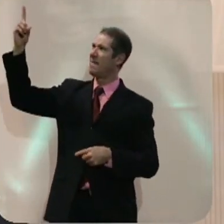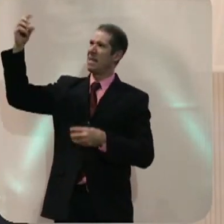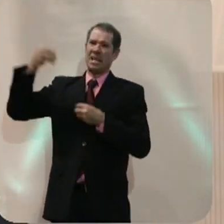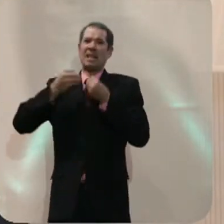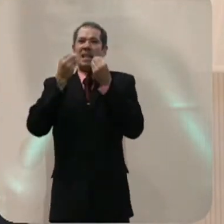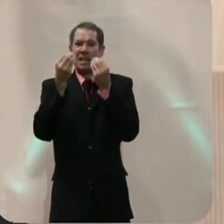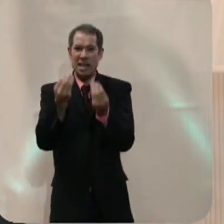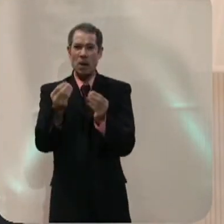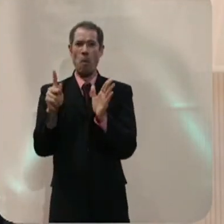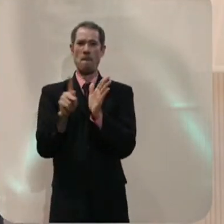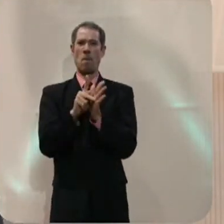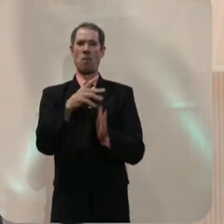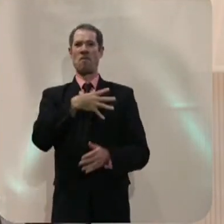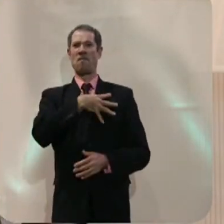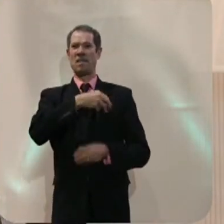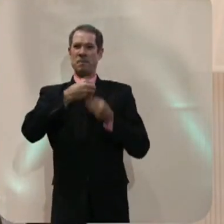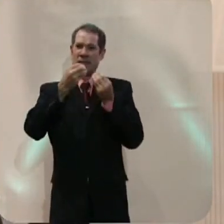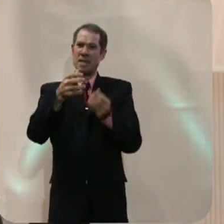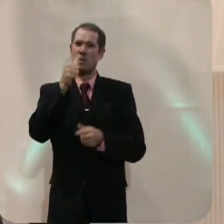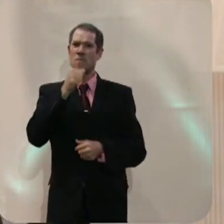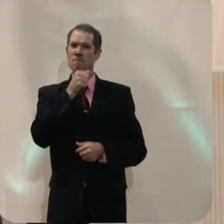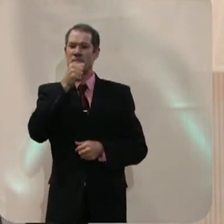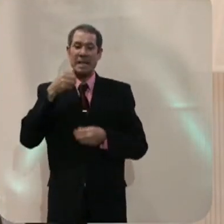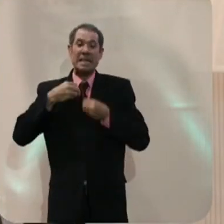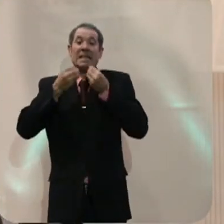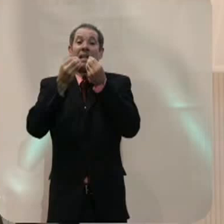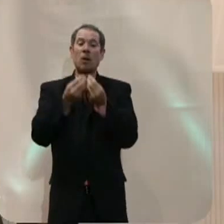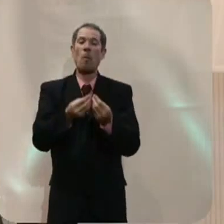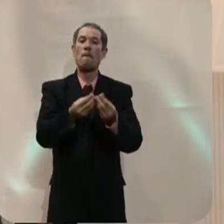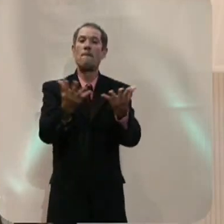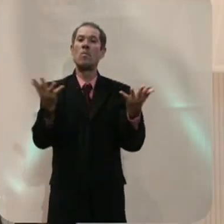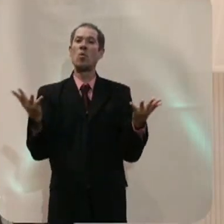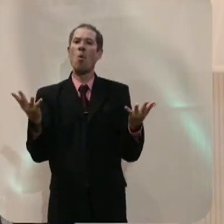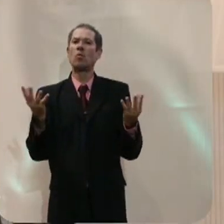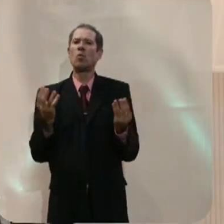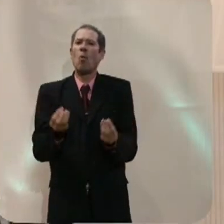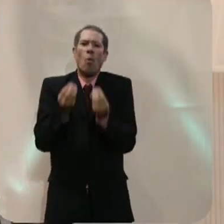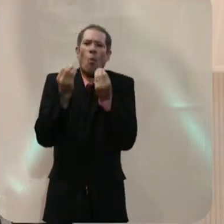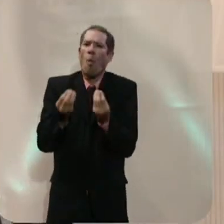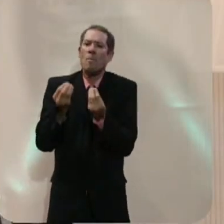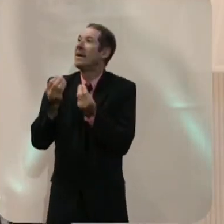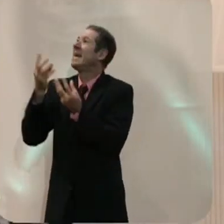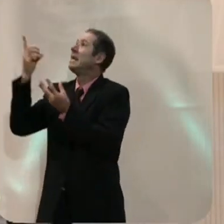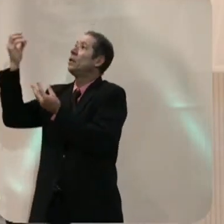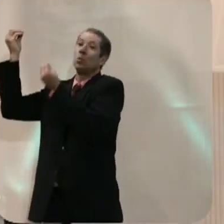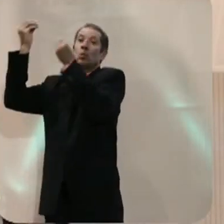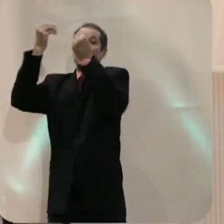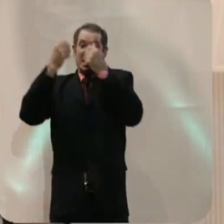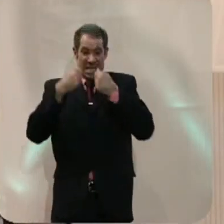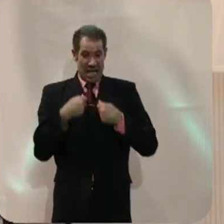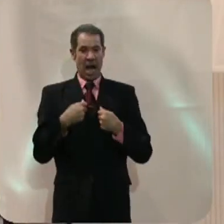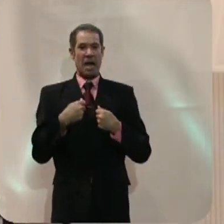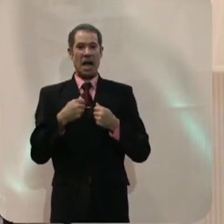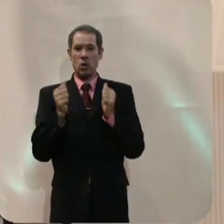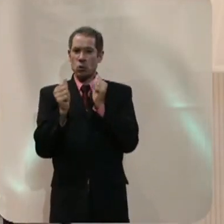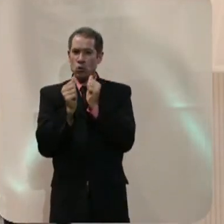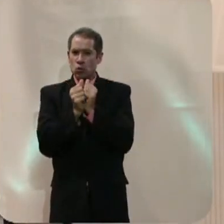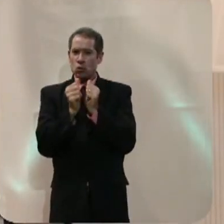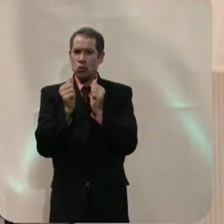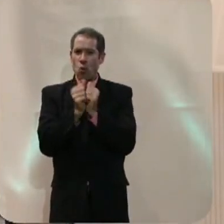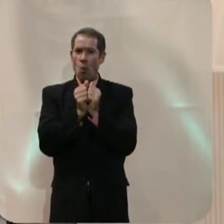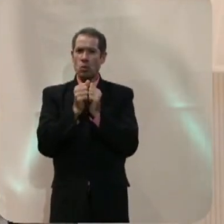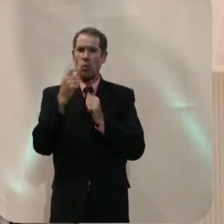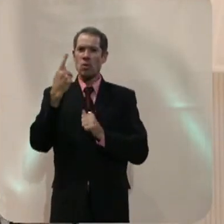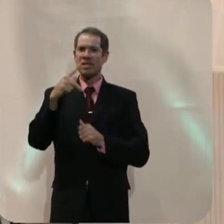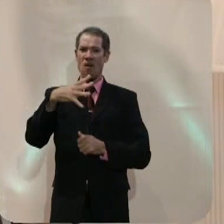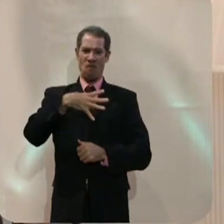seu próprio filho, mas o entregou por nós, como não nos dará juntamente com ele o